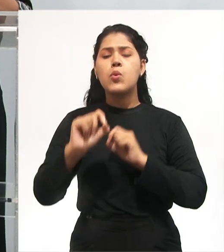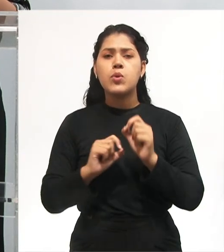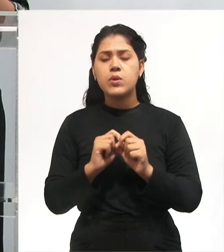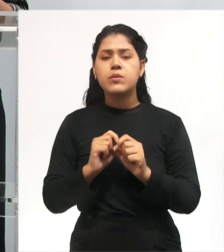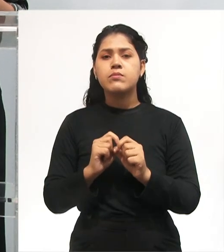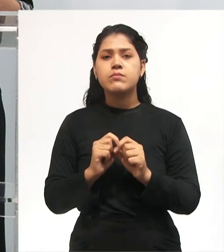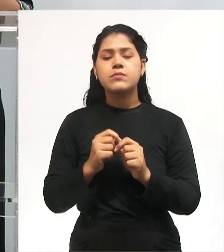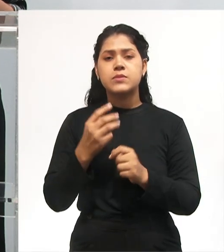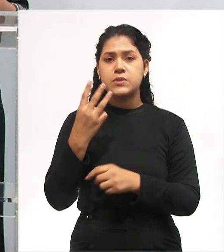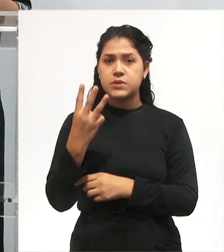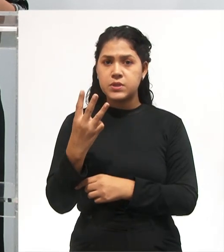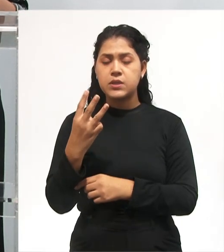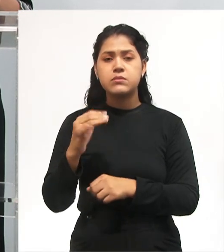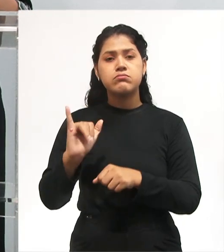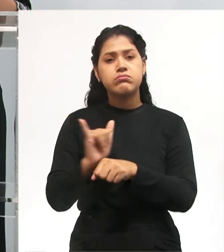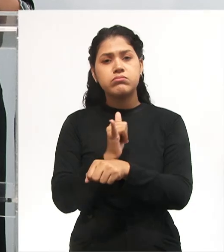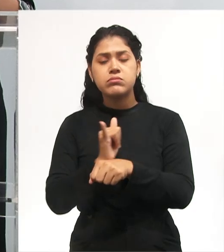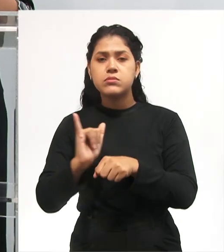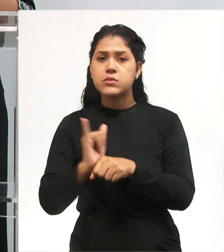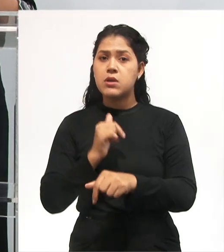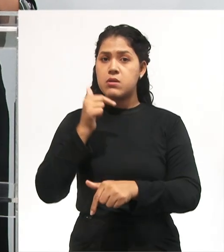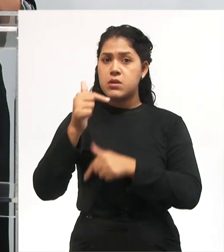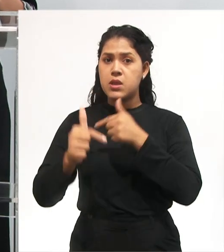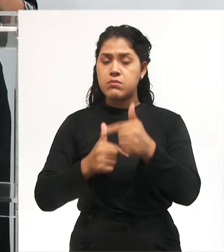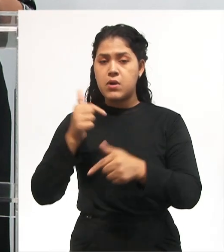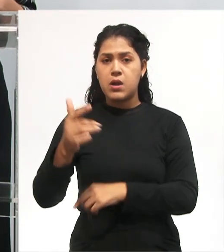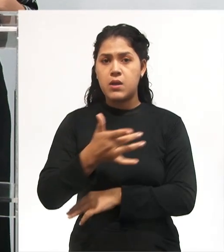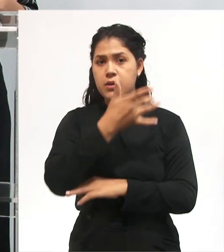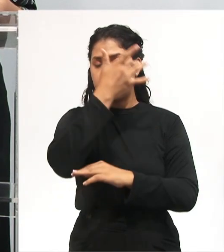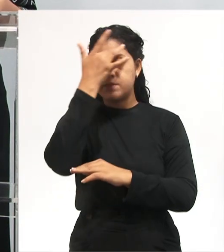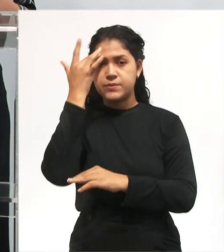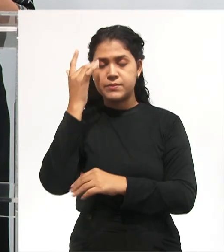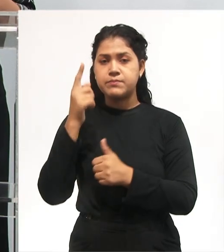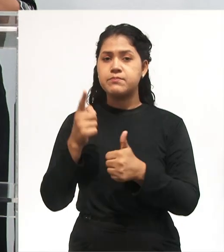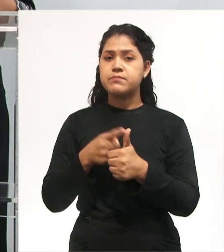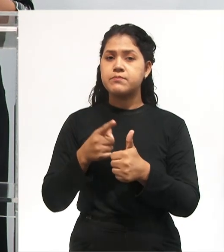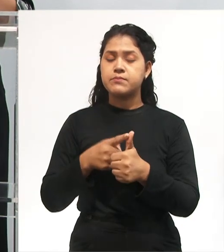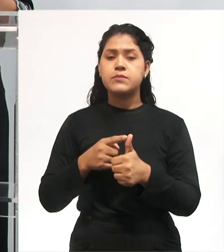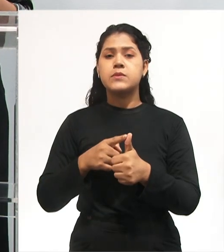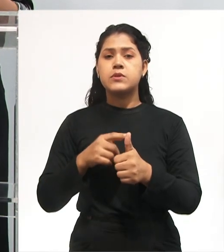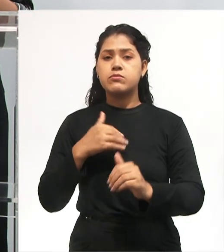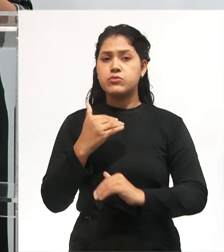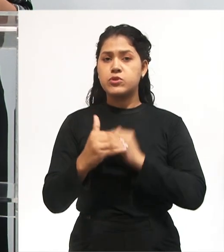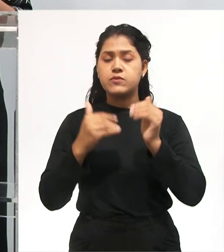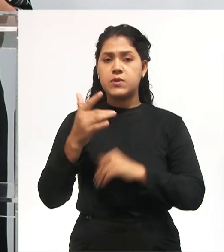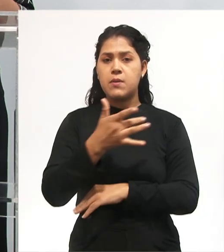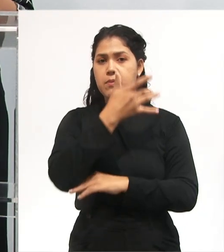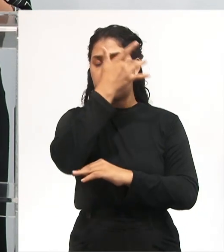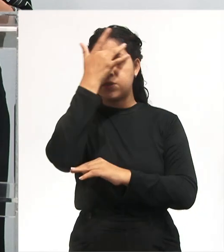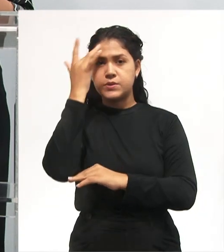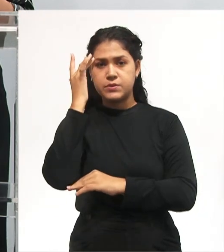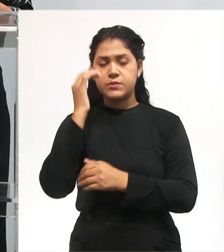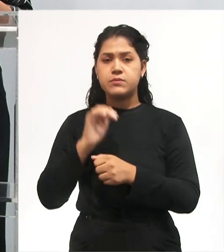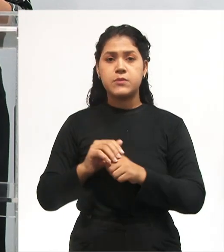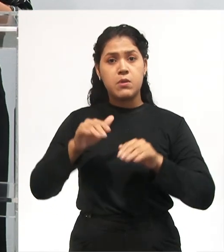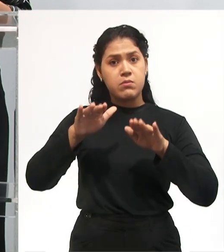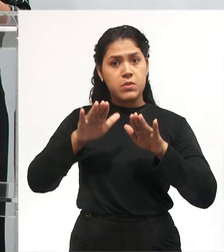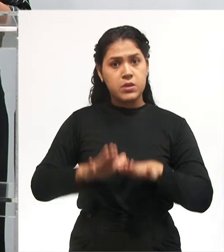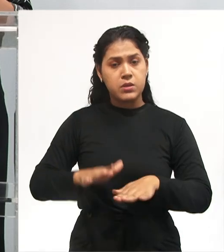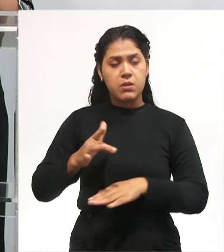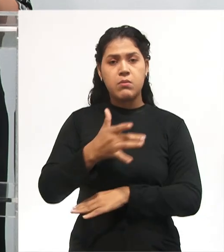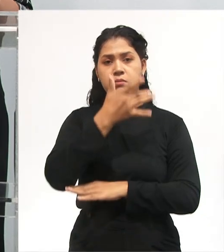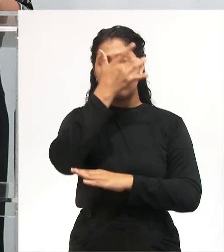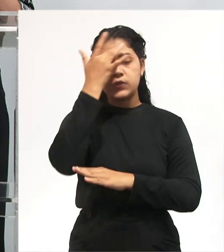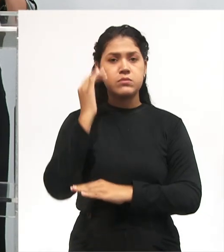últimos processos de gestão de pessoas, que é desenvolver pessoas, manter pessoas e monitorar